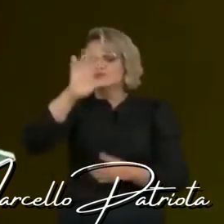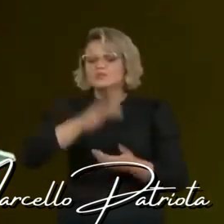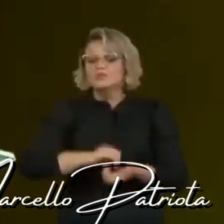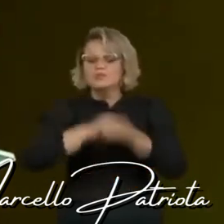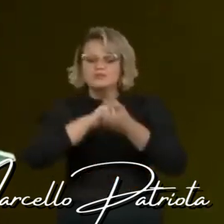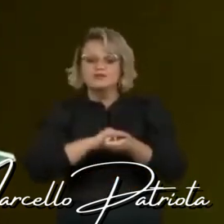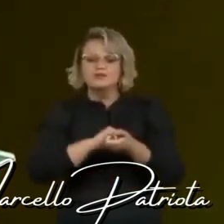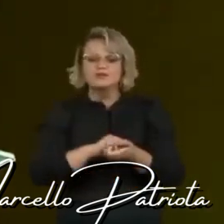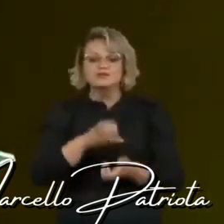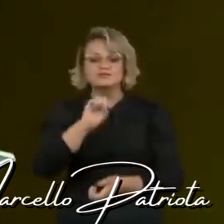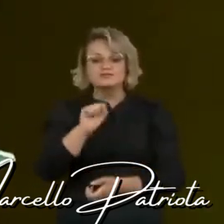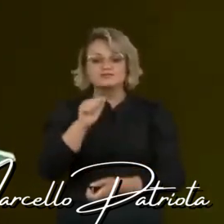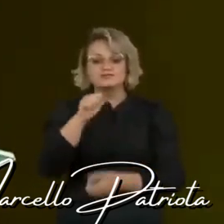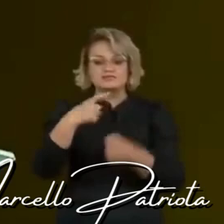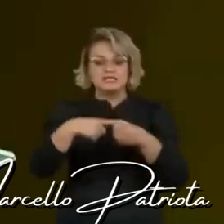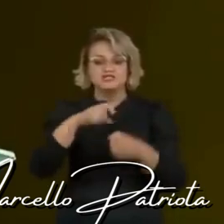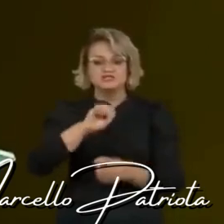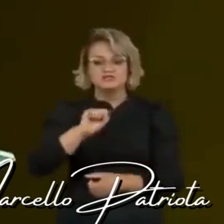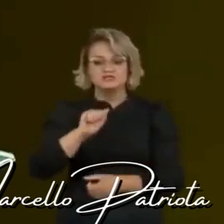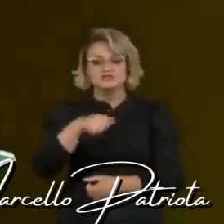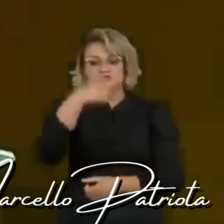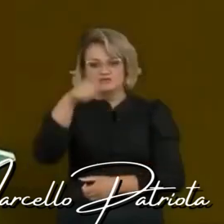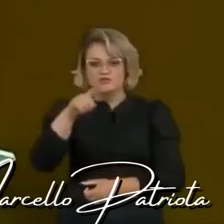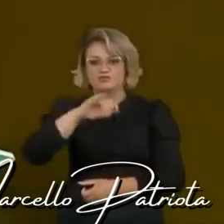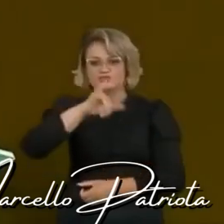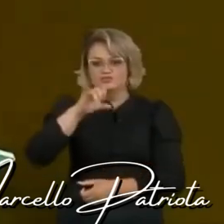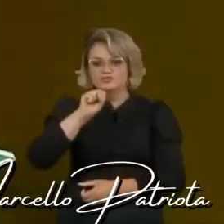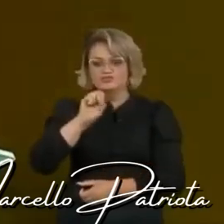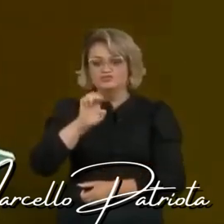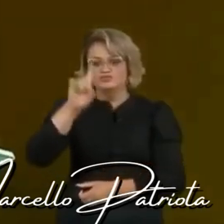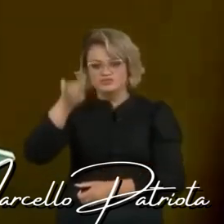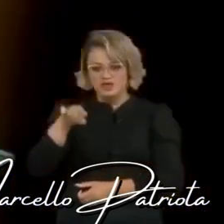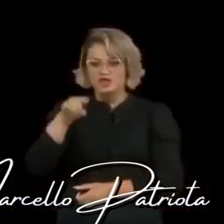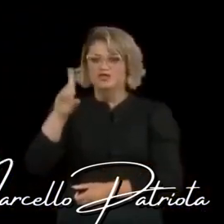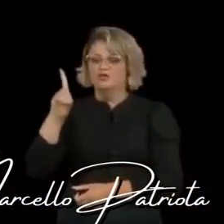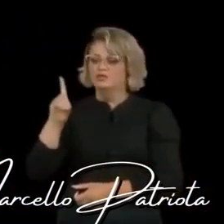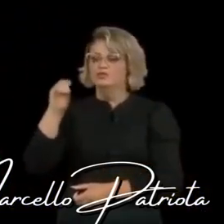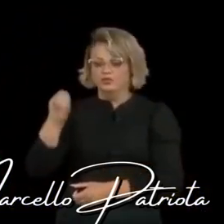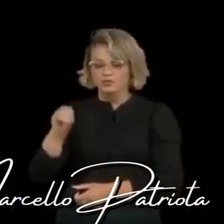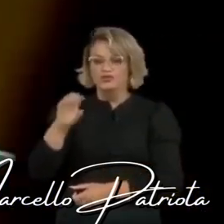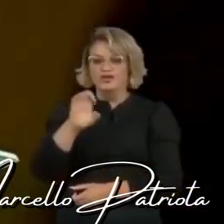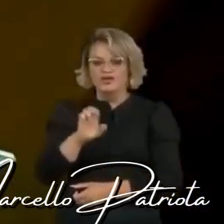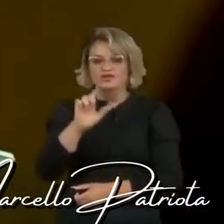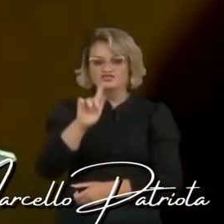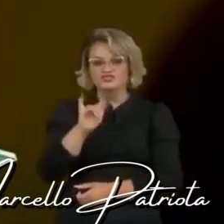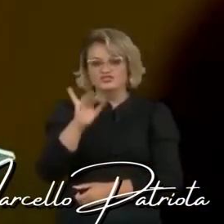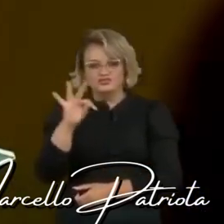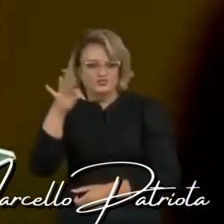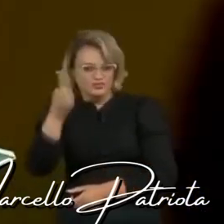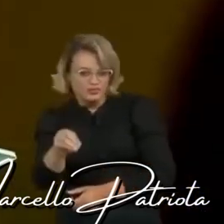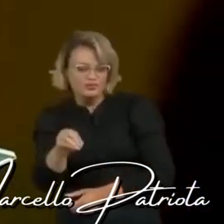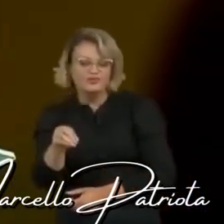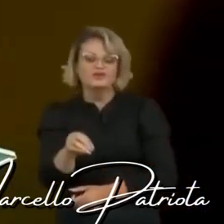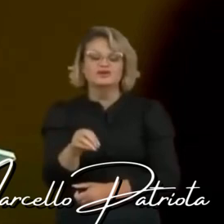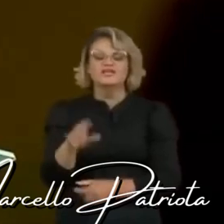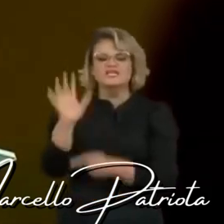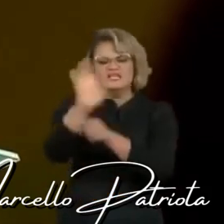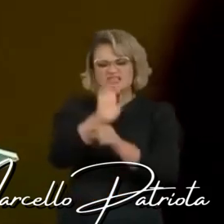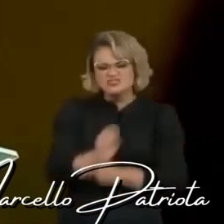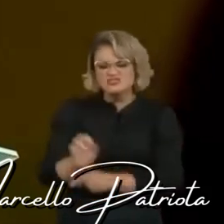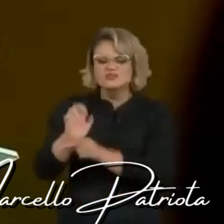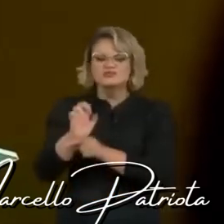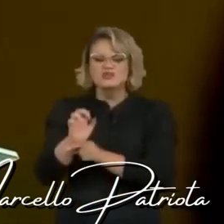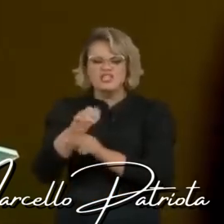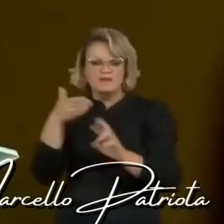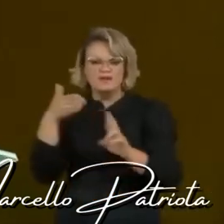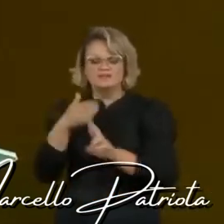cumprimentando São José do Egito, e queria cumprimentar as regiões e todo o Brasil, em nome do meu